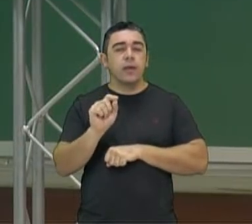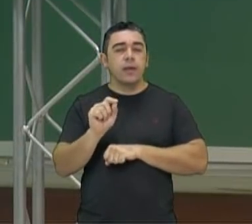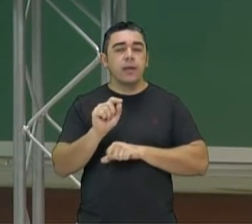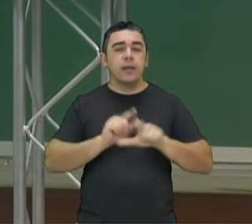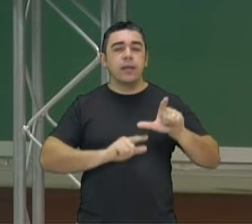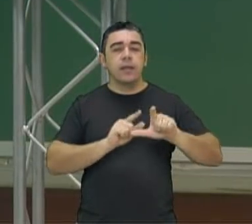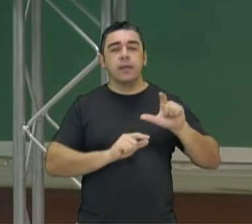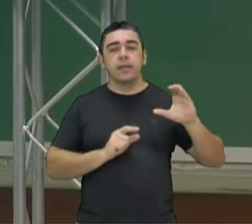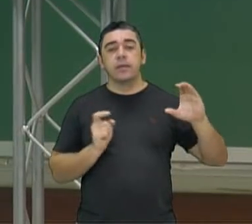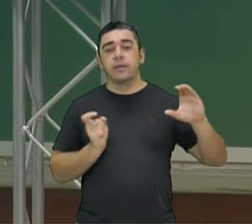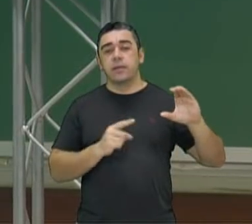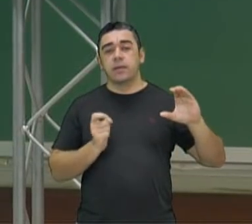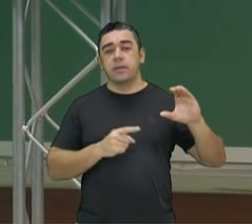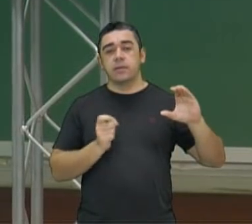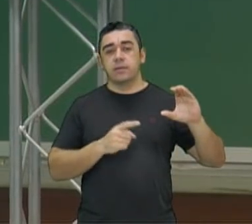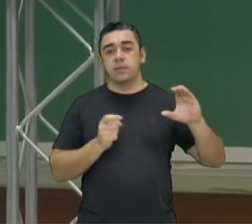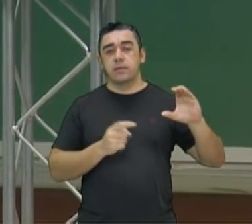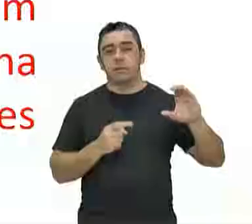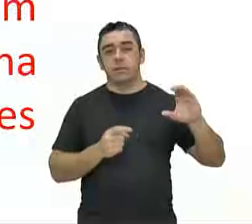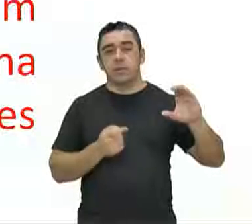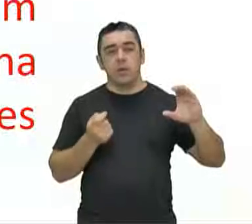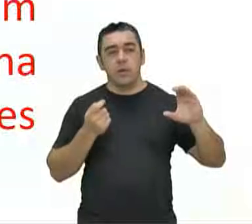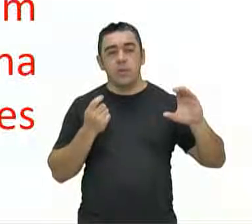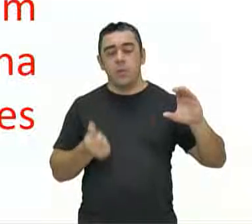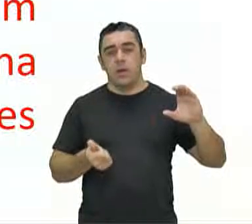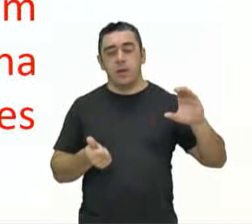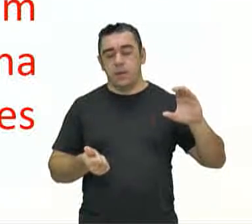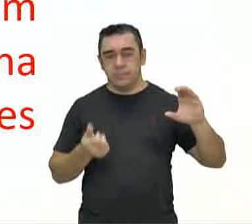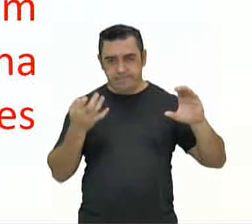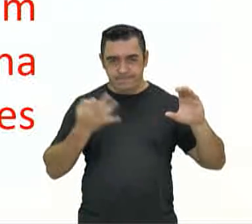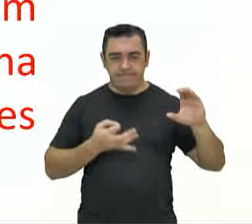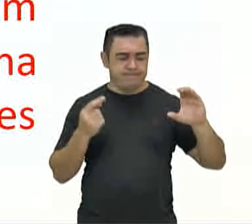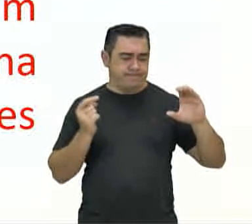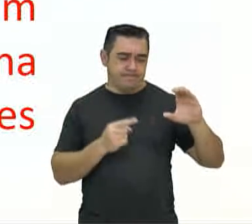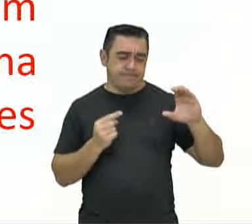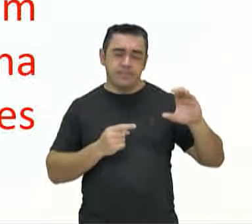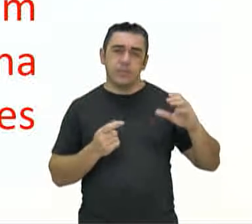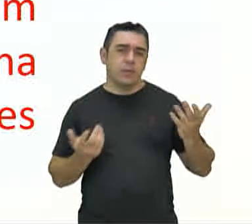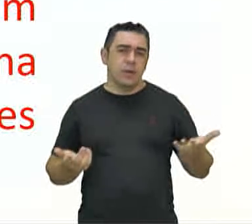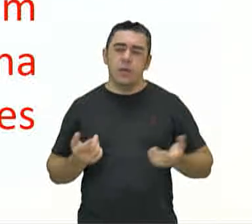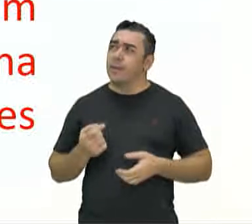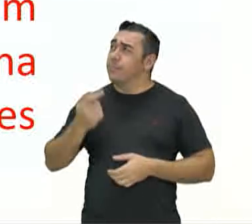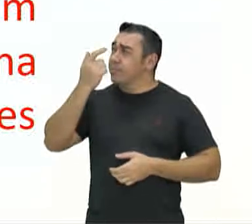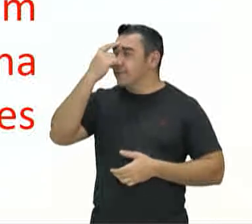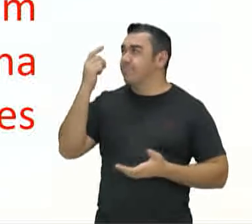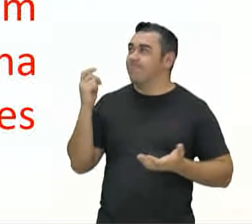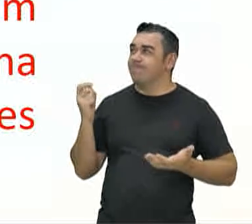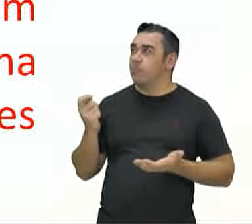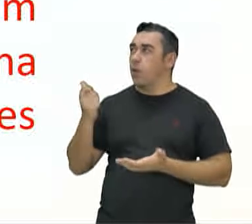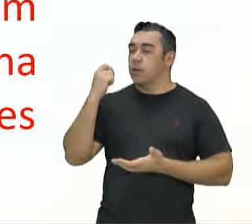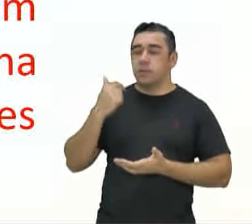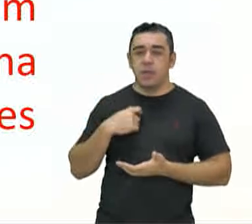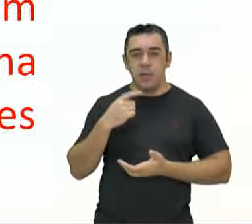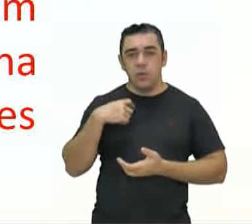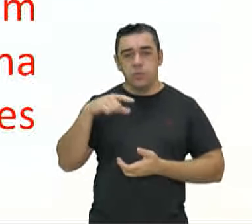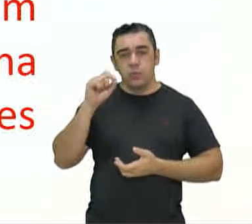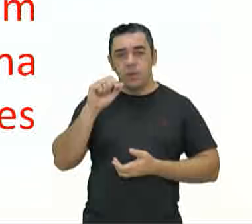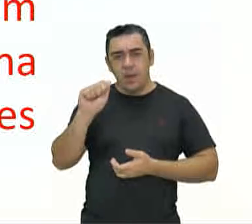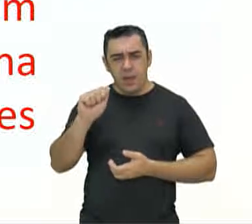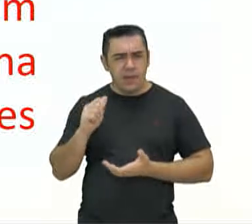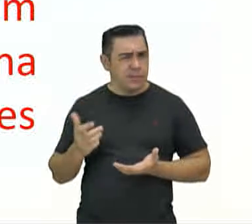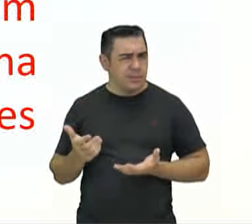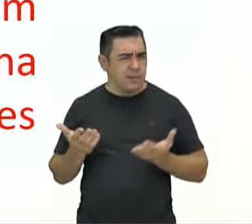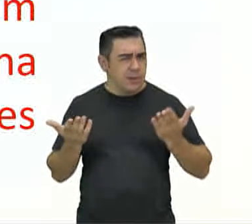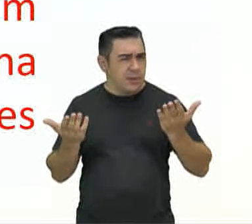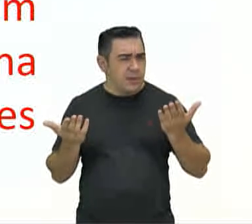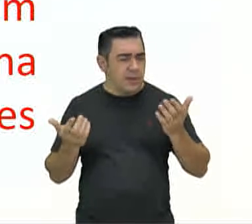C. Quase deu na trave. Mas o que deu na trave, cara? Ô, professor, marquei a letra A. Vem